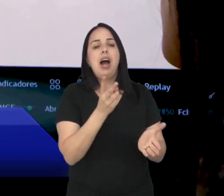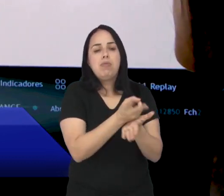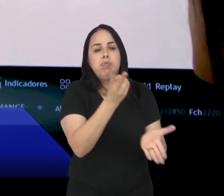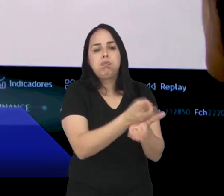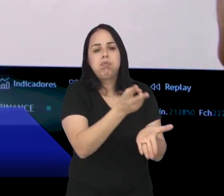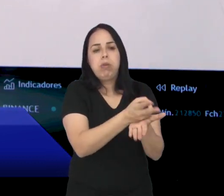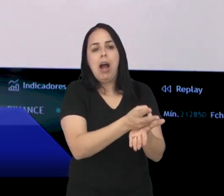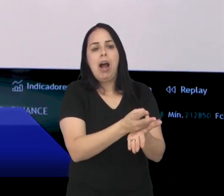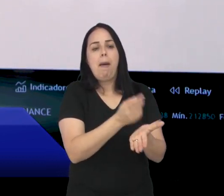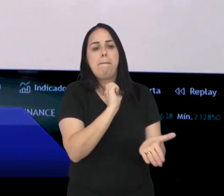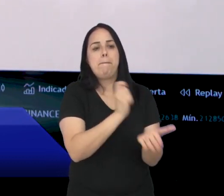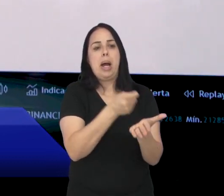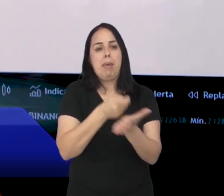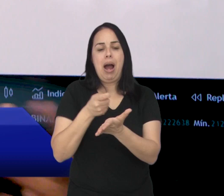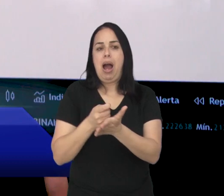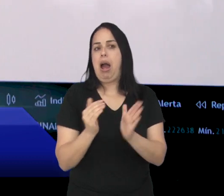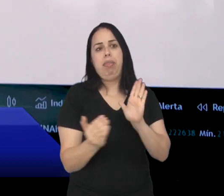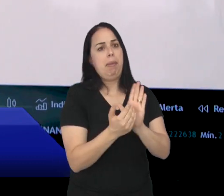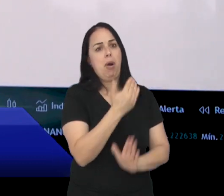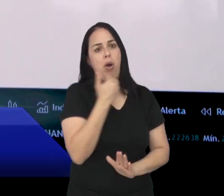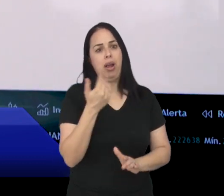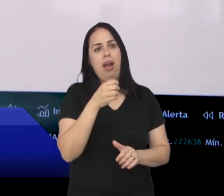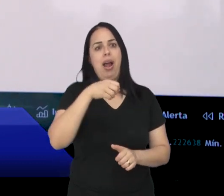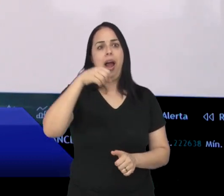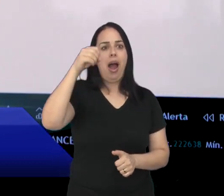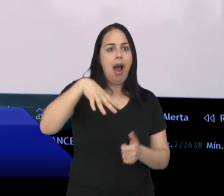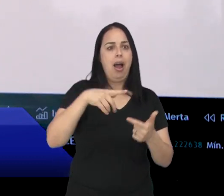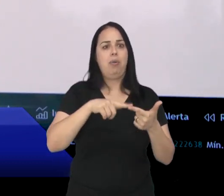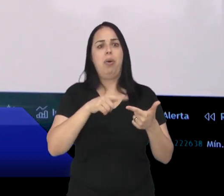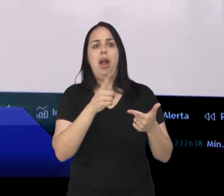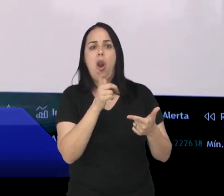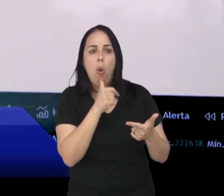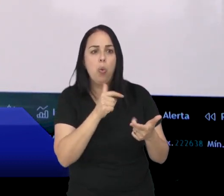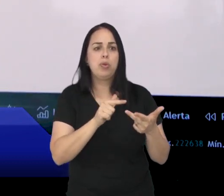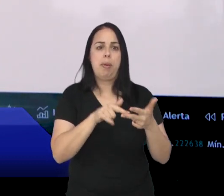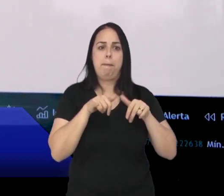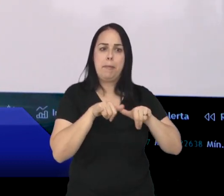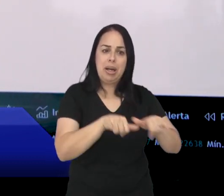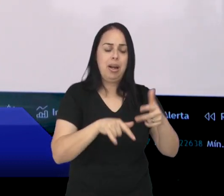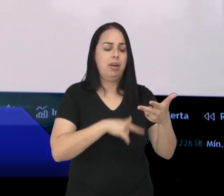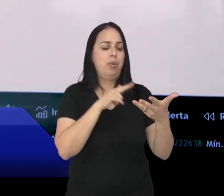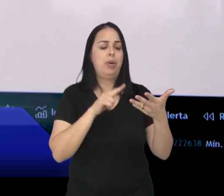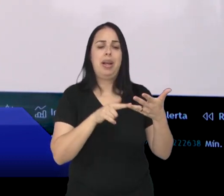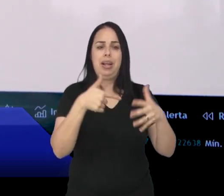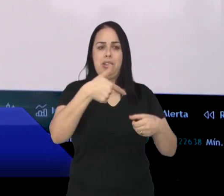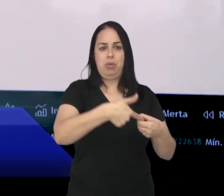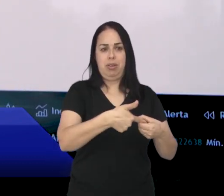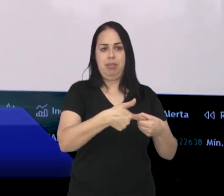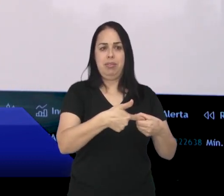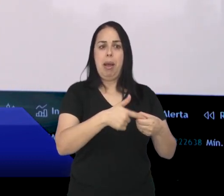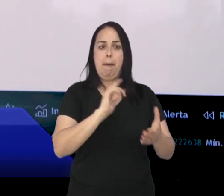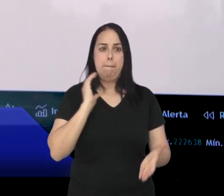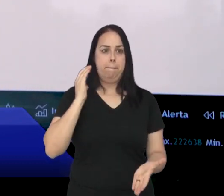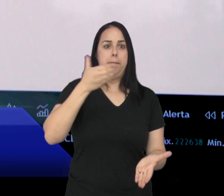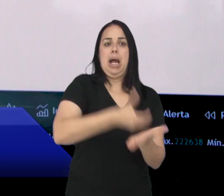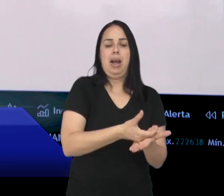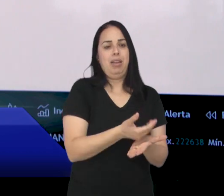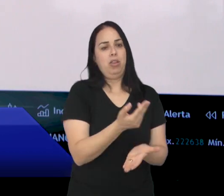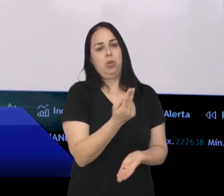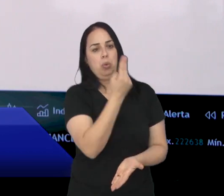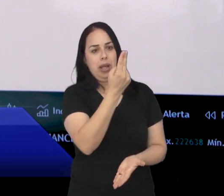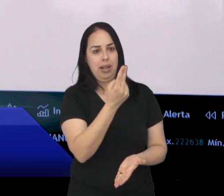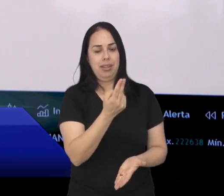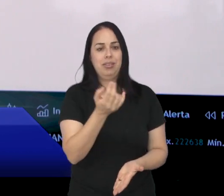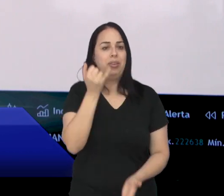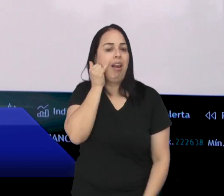contas fixas? São todas as contas que a gente vai pagar até morrer. Água, luz, mercado, gasolina, é tudo que não tem como quitar. O exemplo que eu sempre dou é, tem como ligar